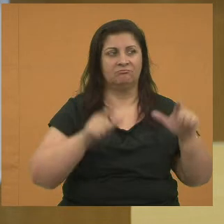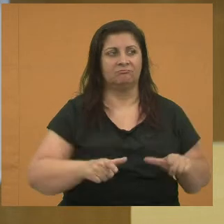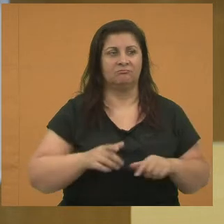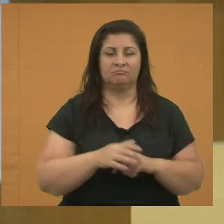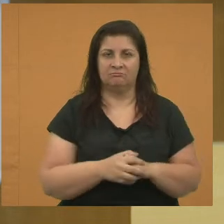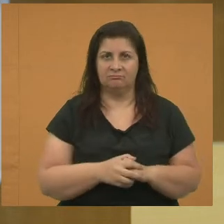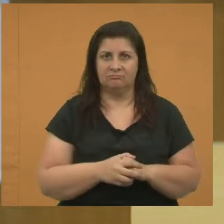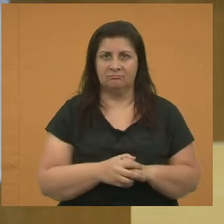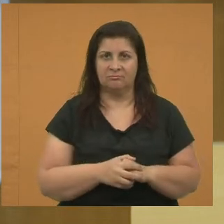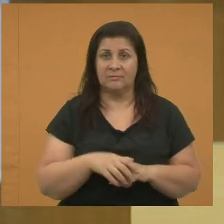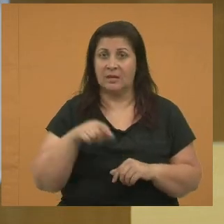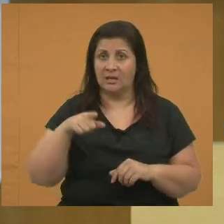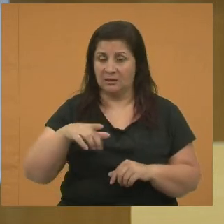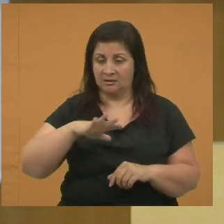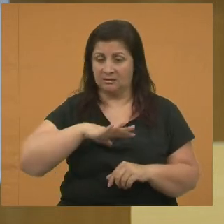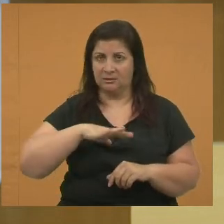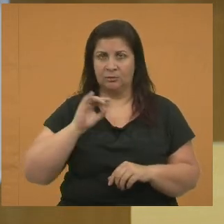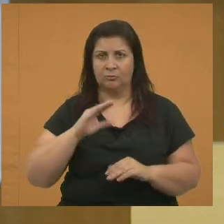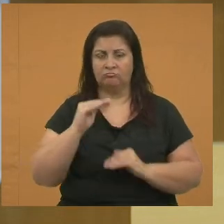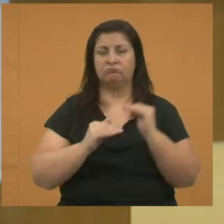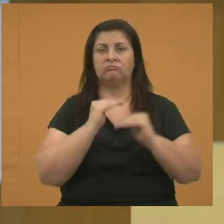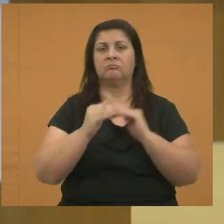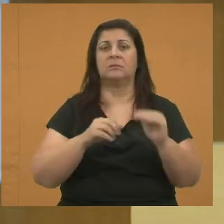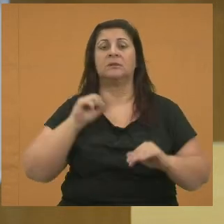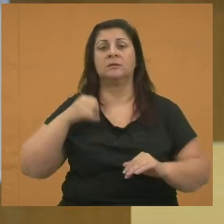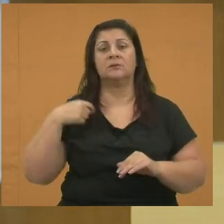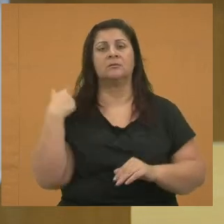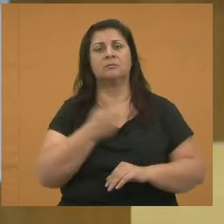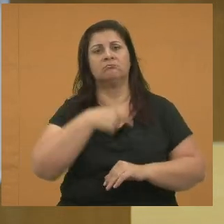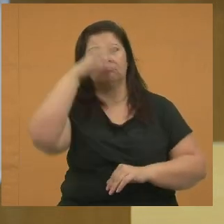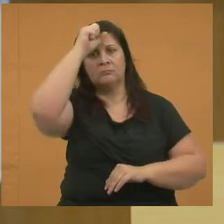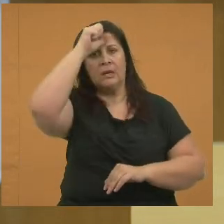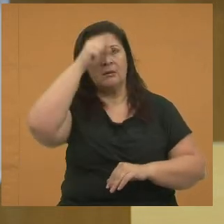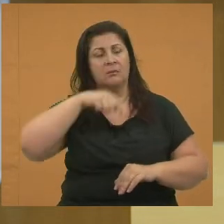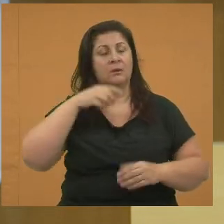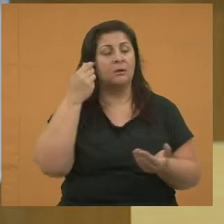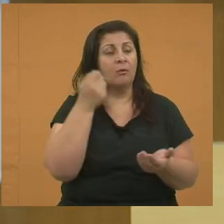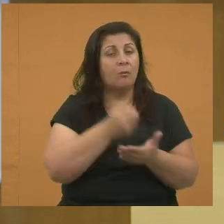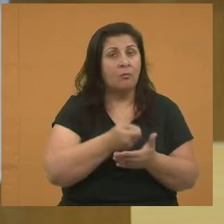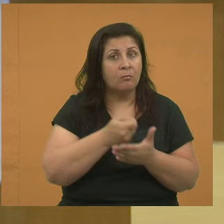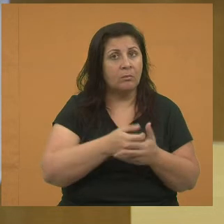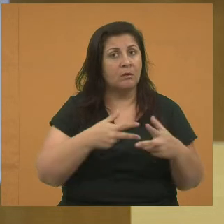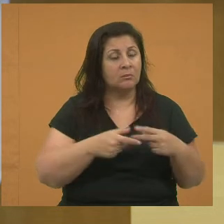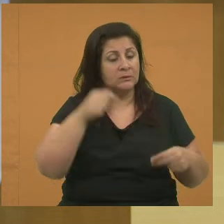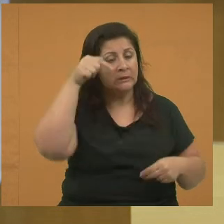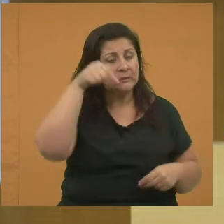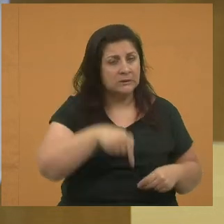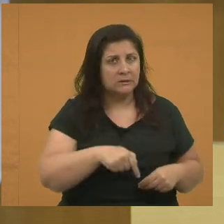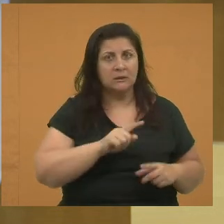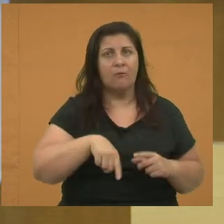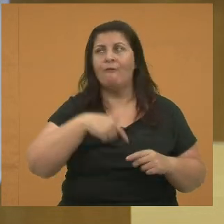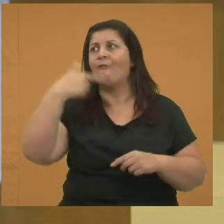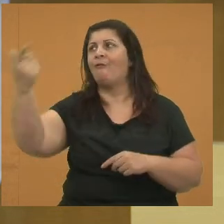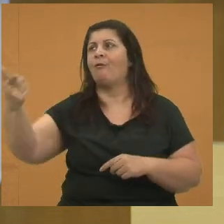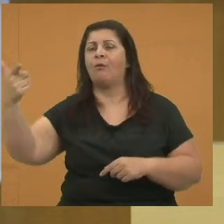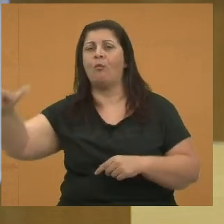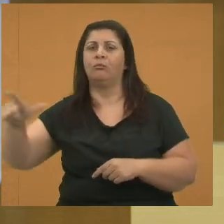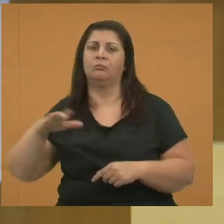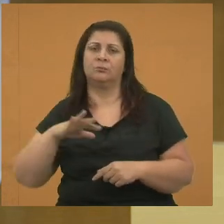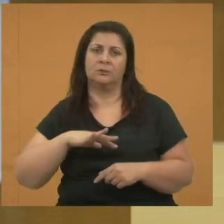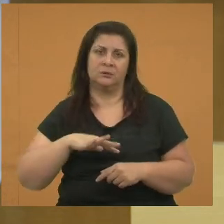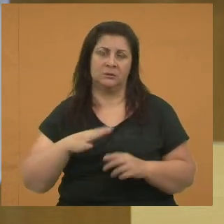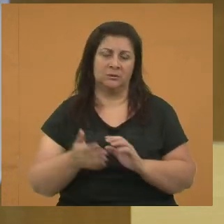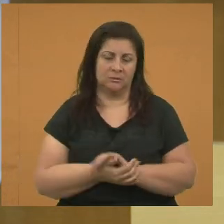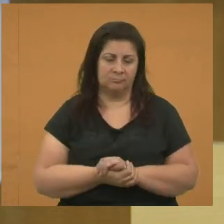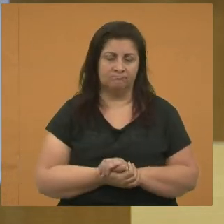enriquecer cada vez mais quando a gente também aprender a buscar no nosso quintal a nossa subsistência. É isso